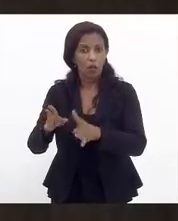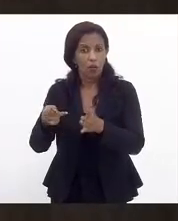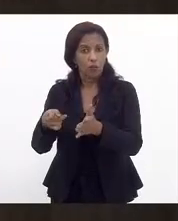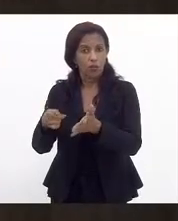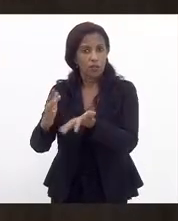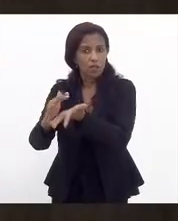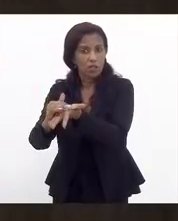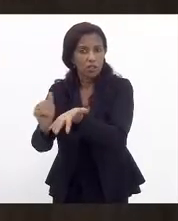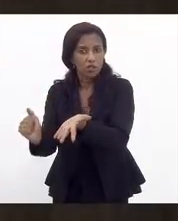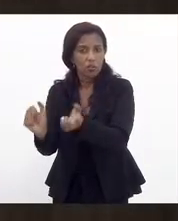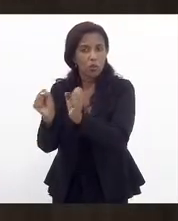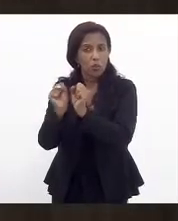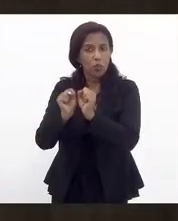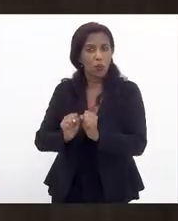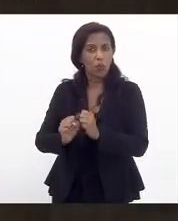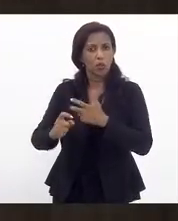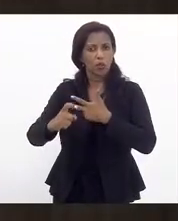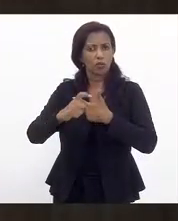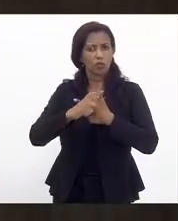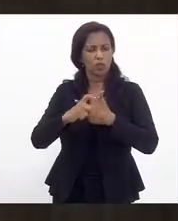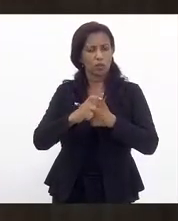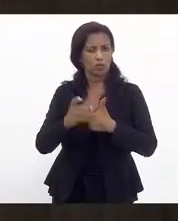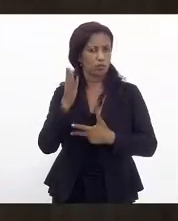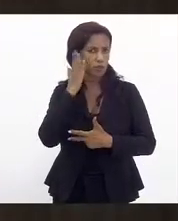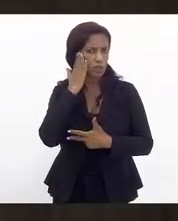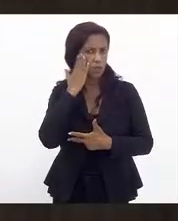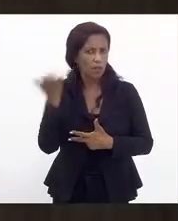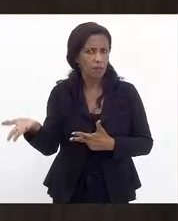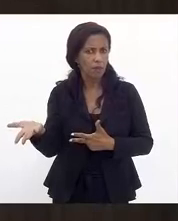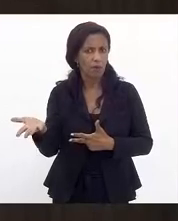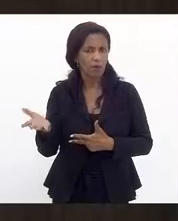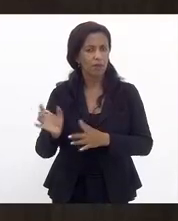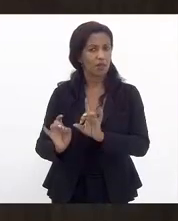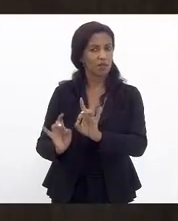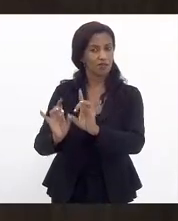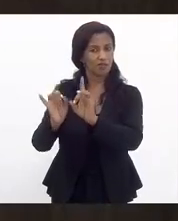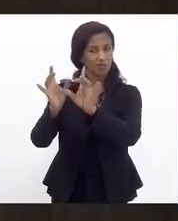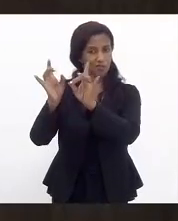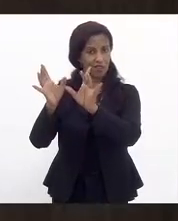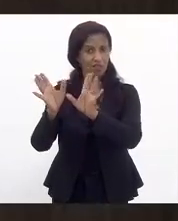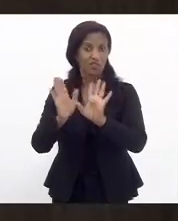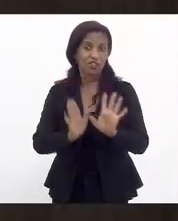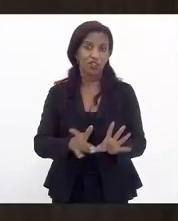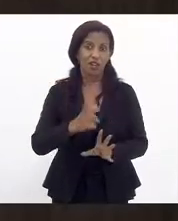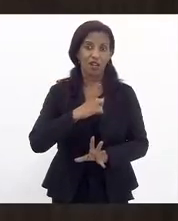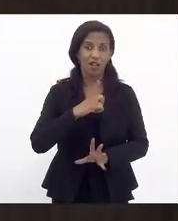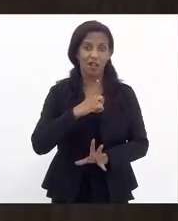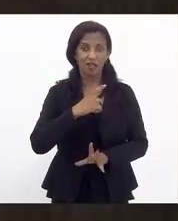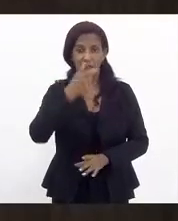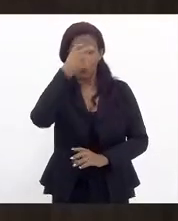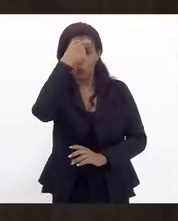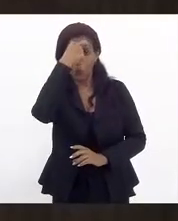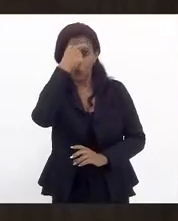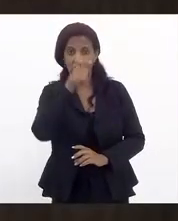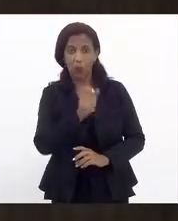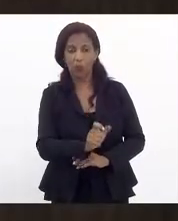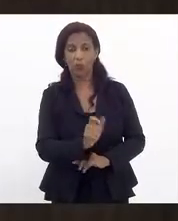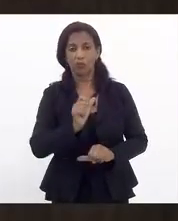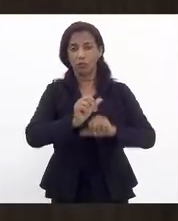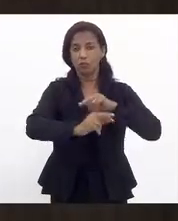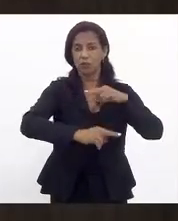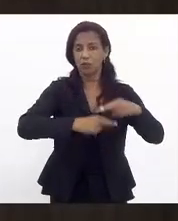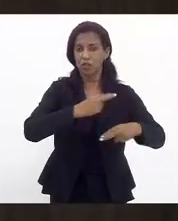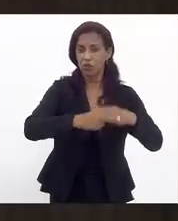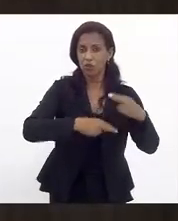usurpando o poder do executivo mas sabemos com poder exclusivo já que eu há consenso quanto à